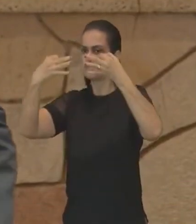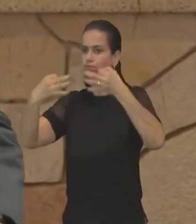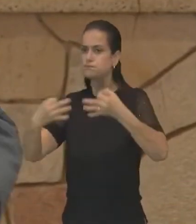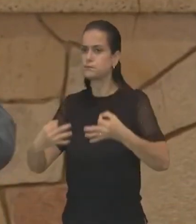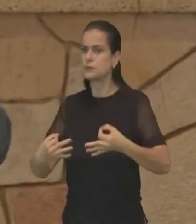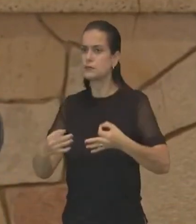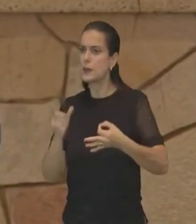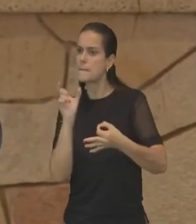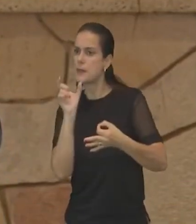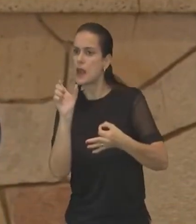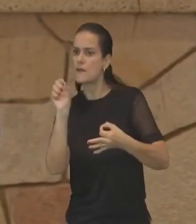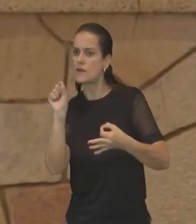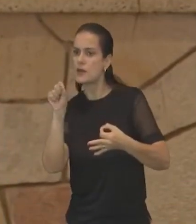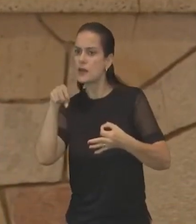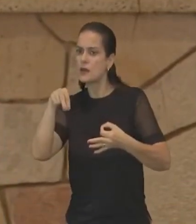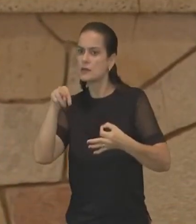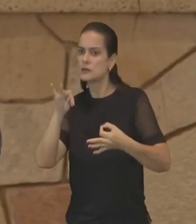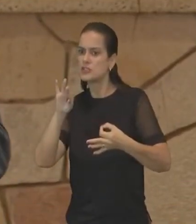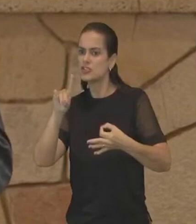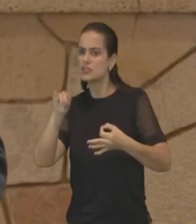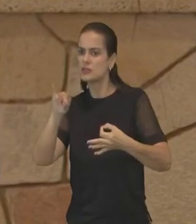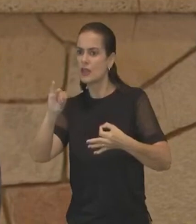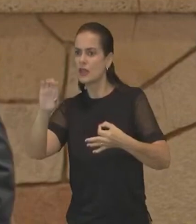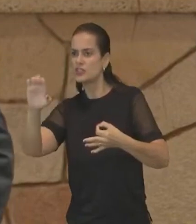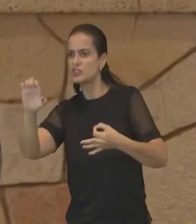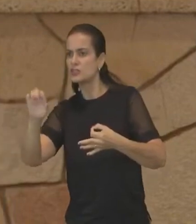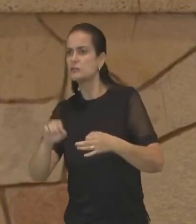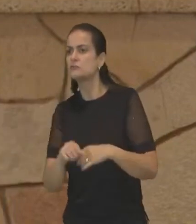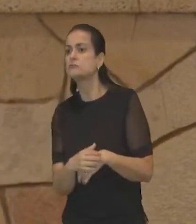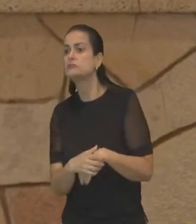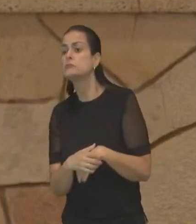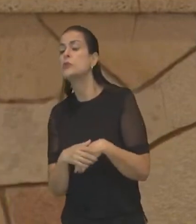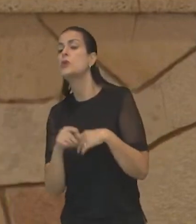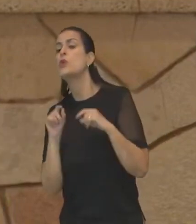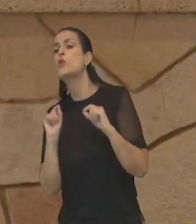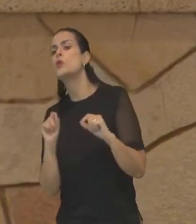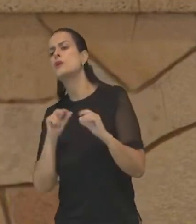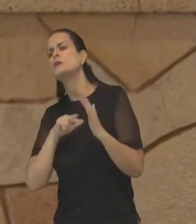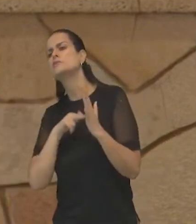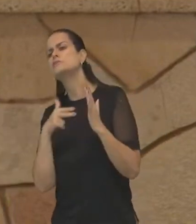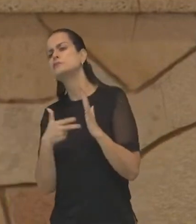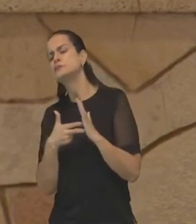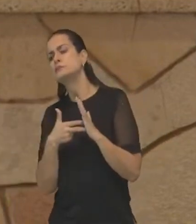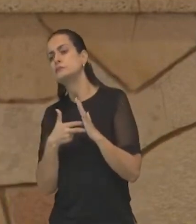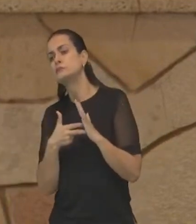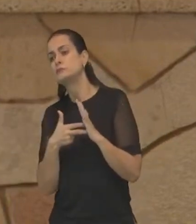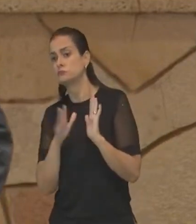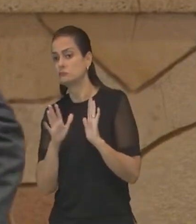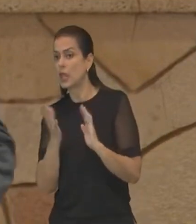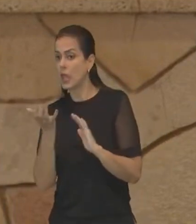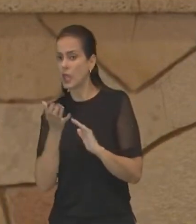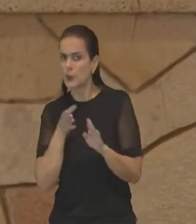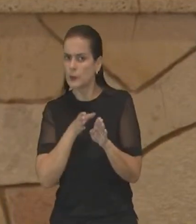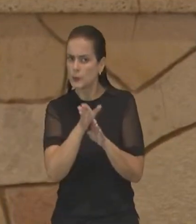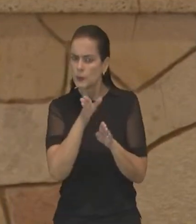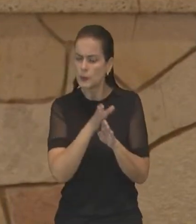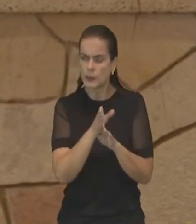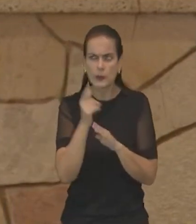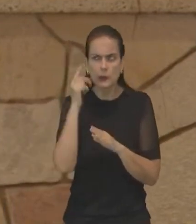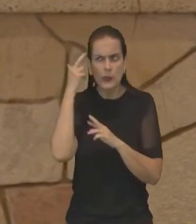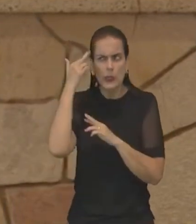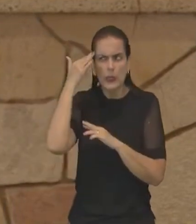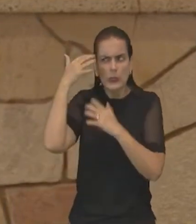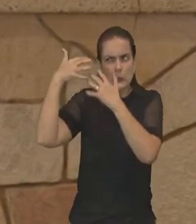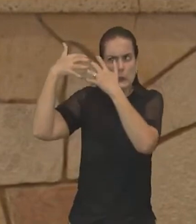adolescentes e jovens, os meus que eu digo no sentido do carinho que a gente tem, porque tem um adolescente também, a refletir sobre essa